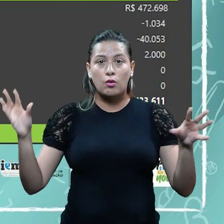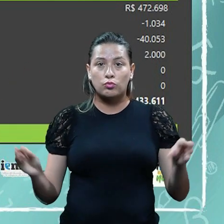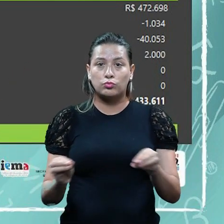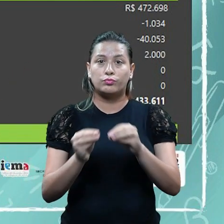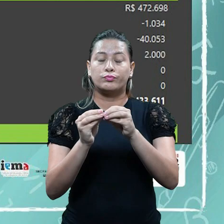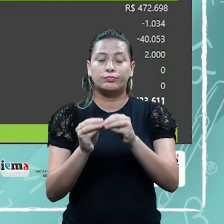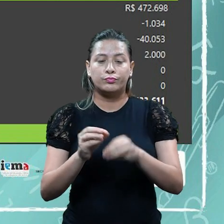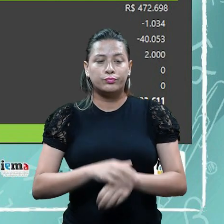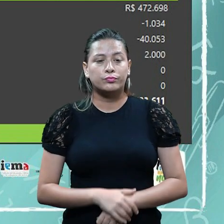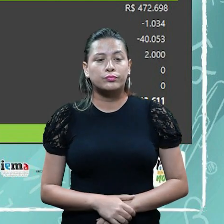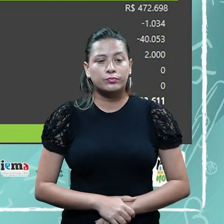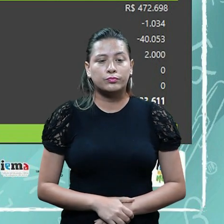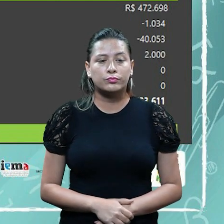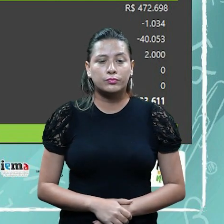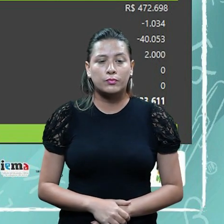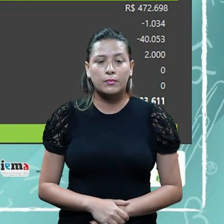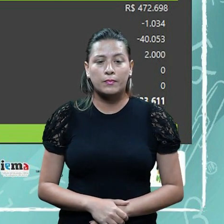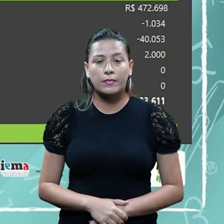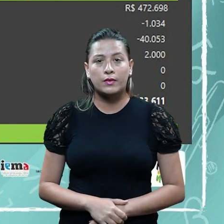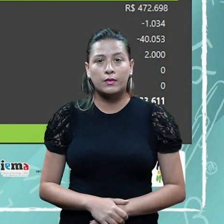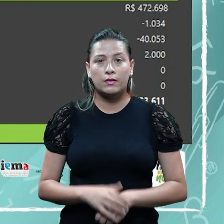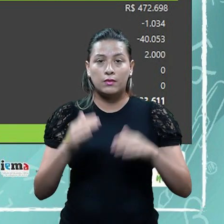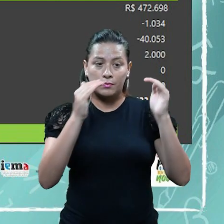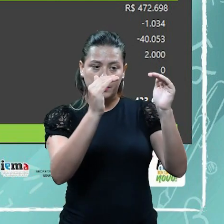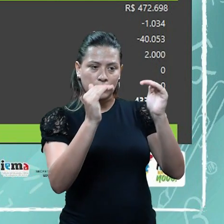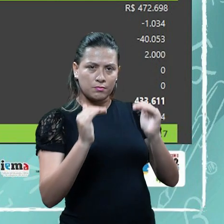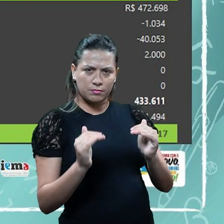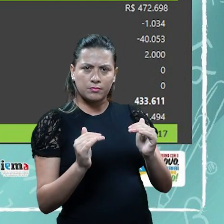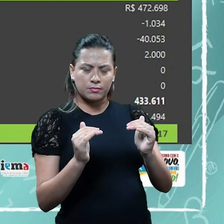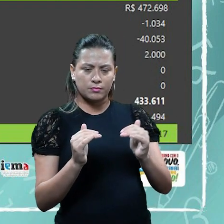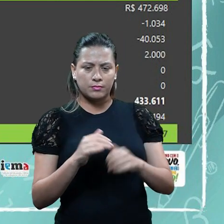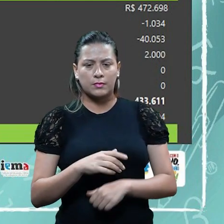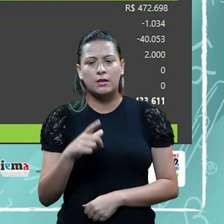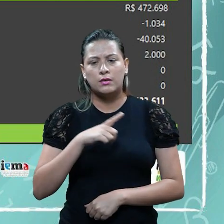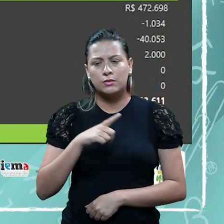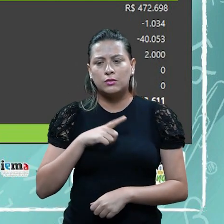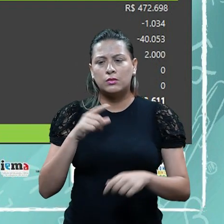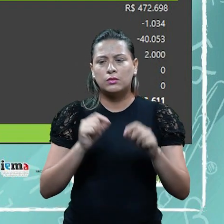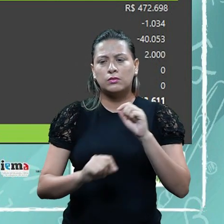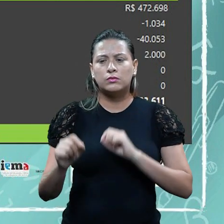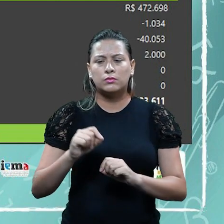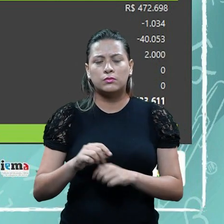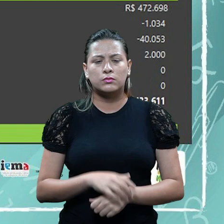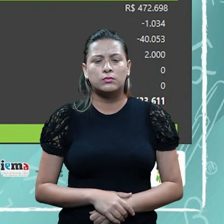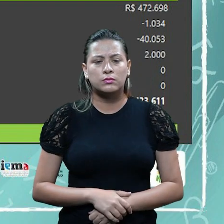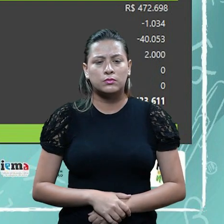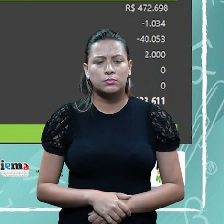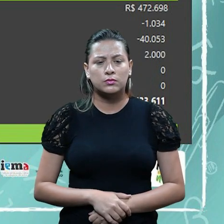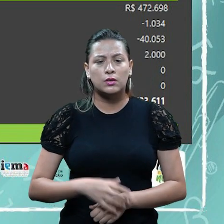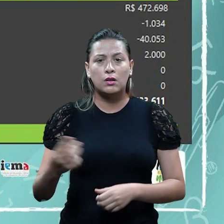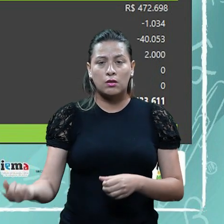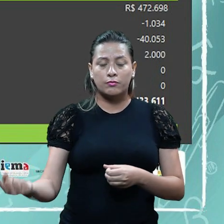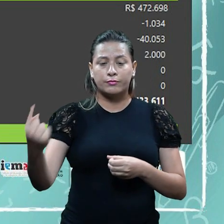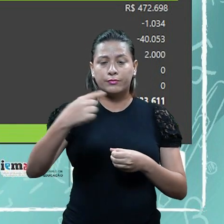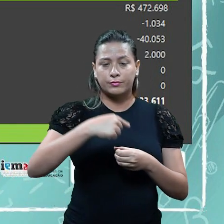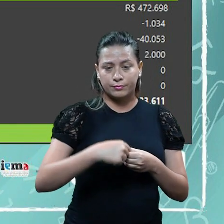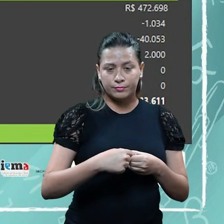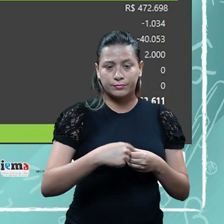Aí, vejam só, abaixo nós temos o quê? Devoluções, que vai fazer o quê?